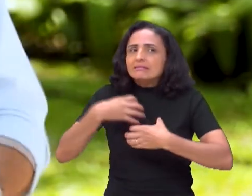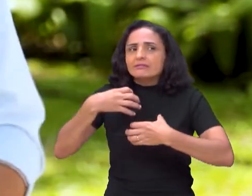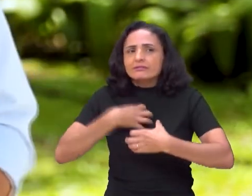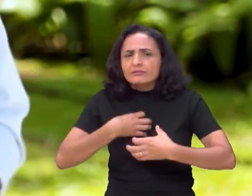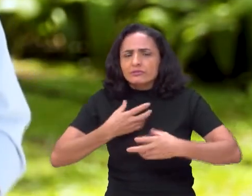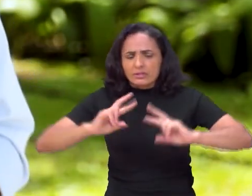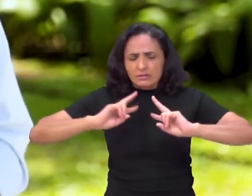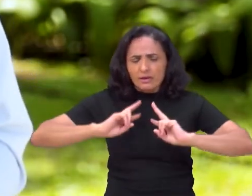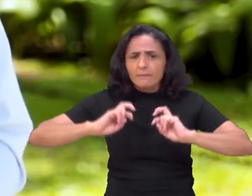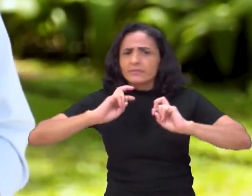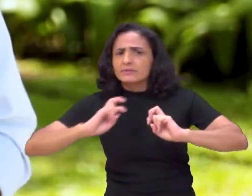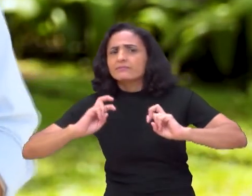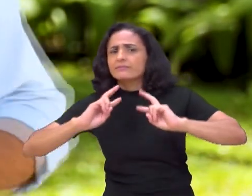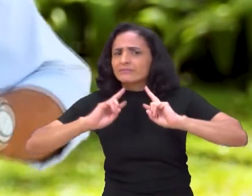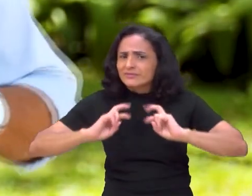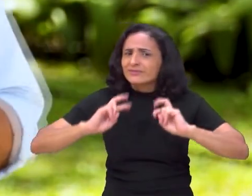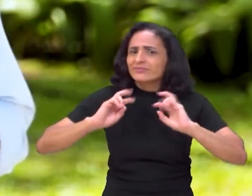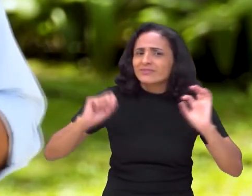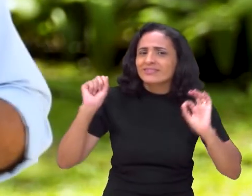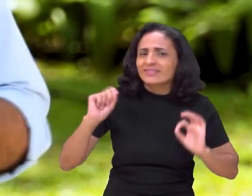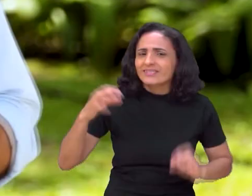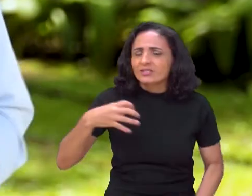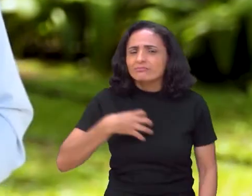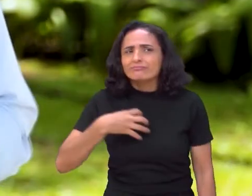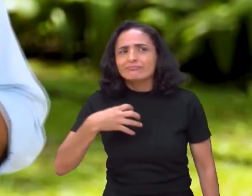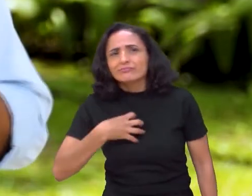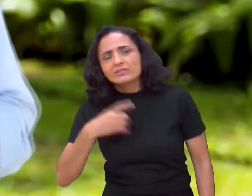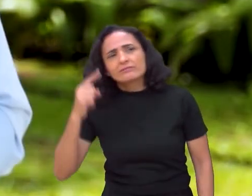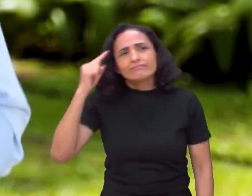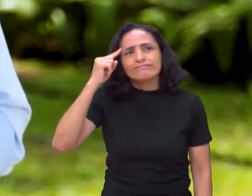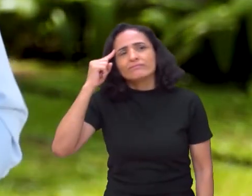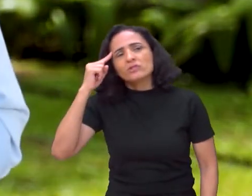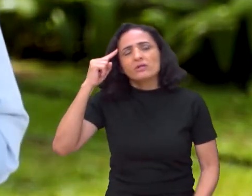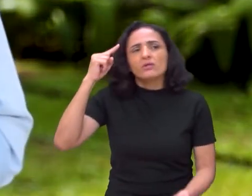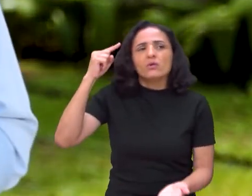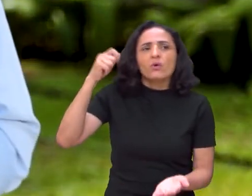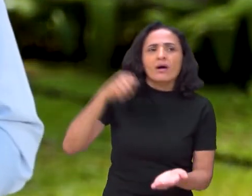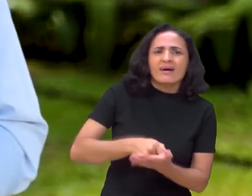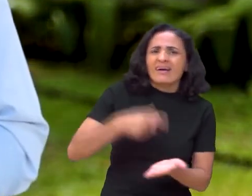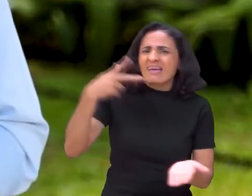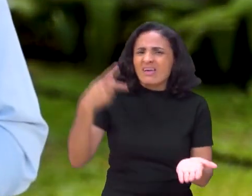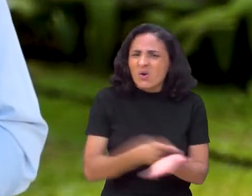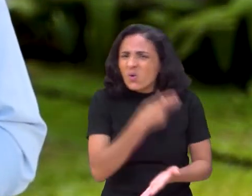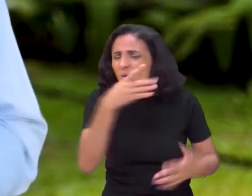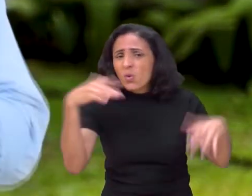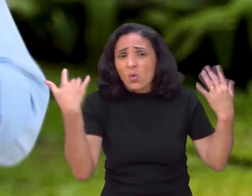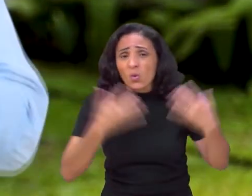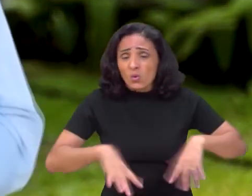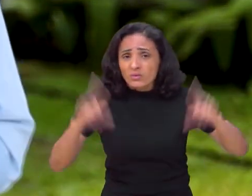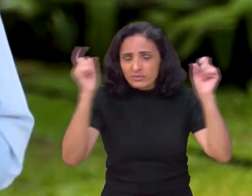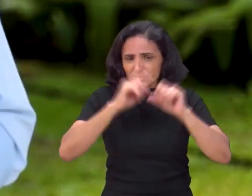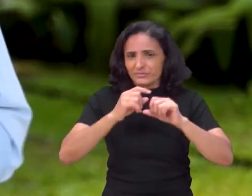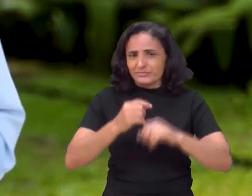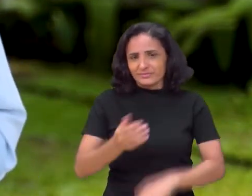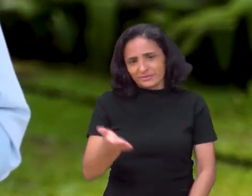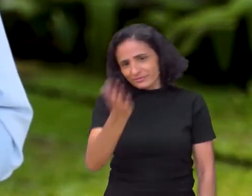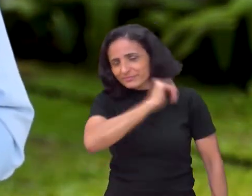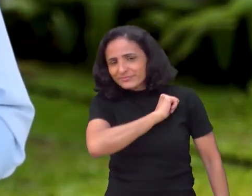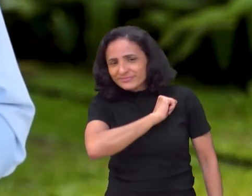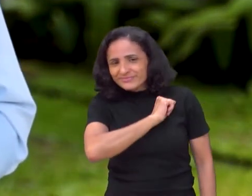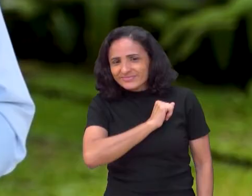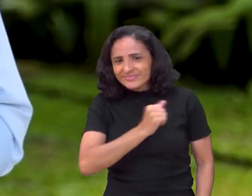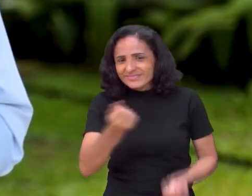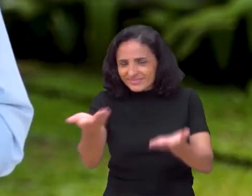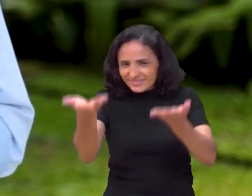fez várias coisas. Você tentou tomar a direção da sua vida, mas você não conseguiu até agora. Deixa eu te convidar neste momento,